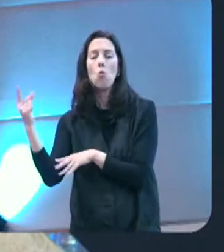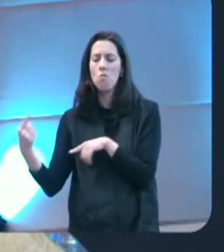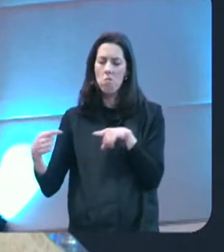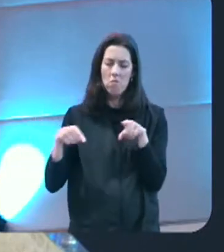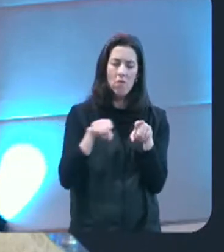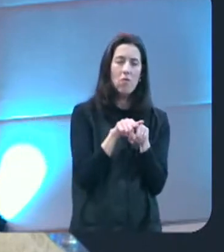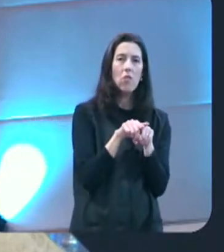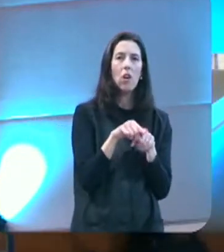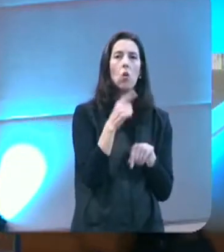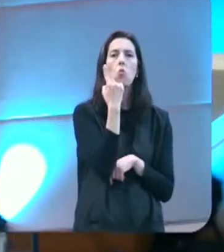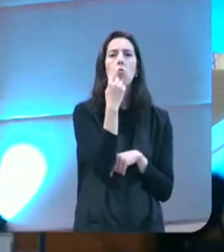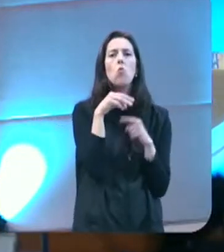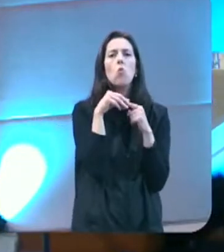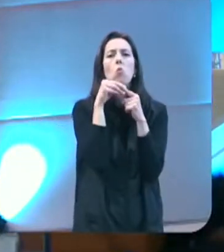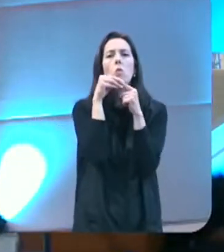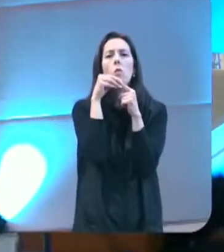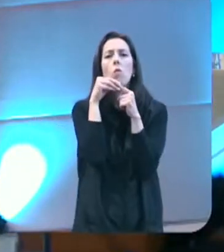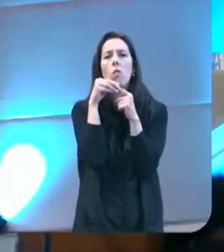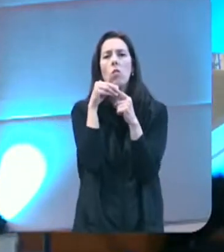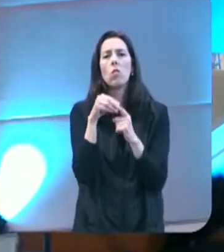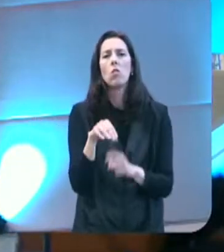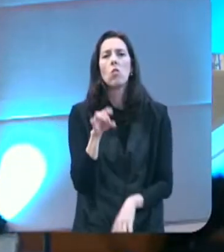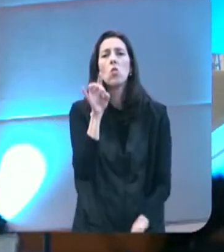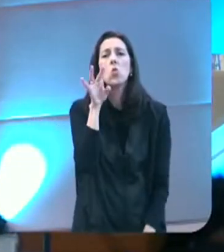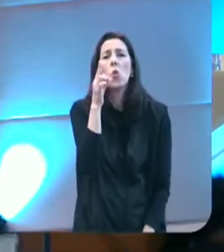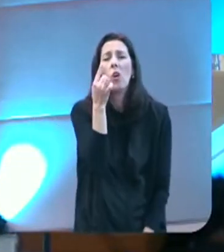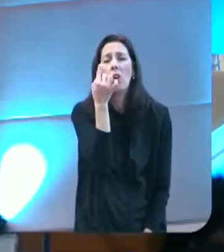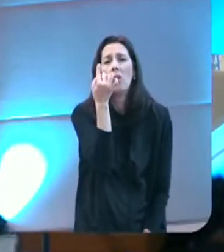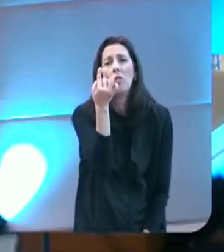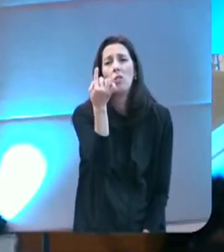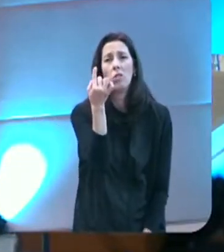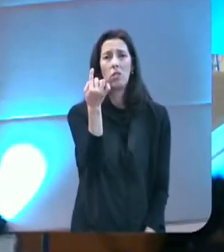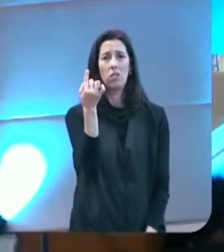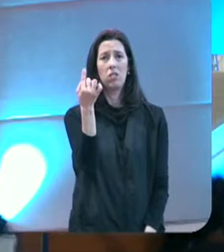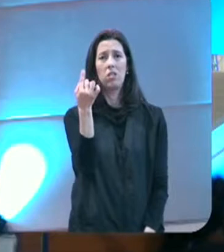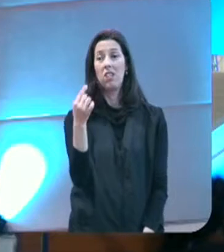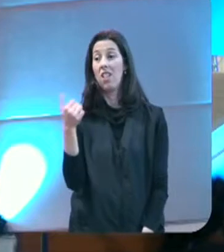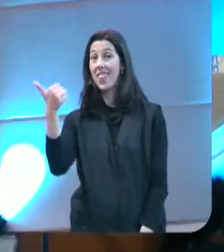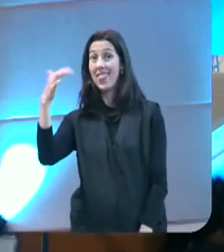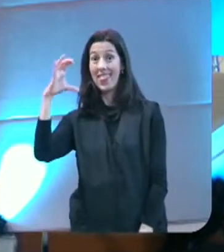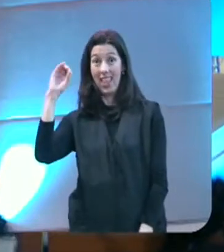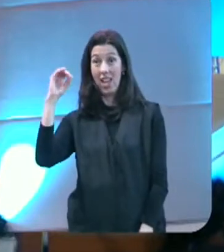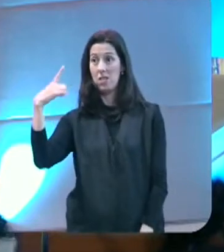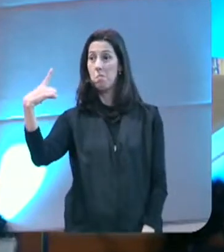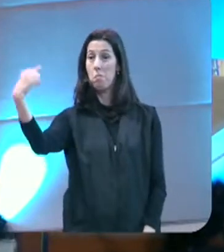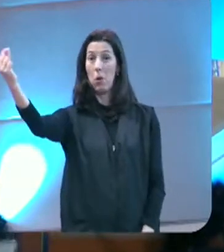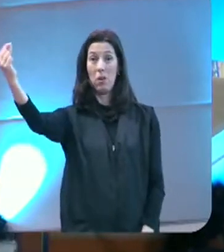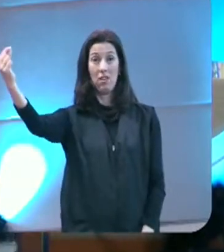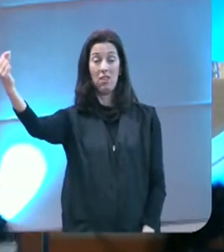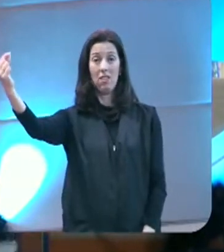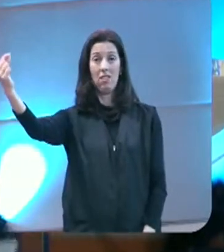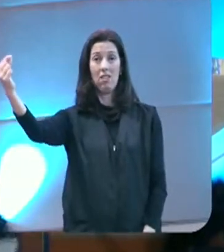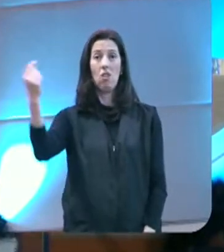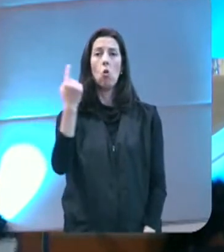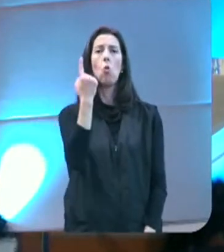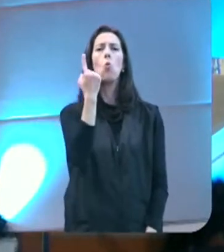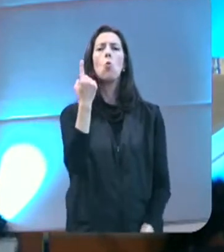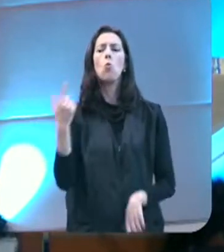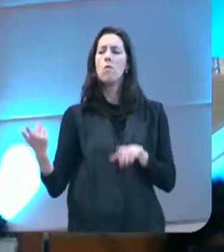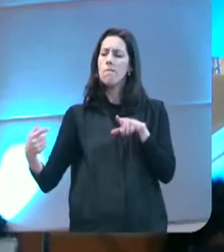Apenas um voltou para trás. Dos 10 que foram curados,